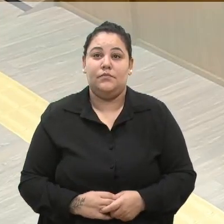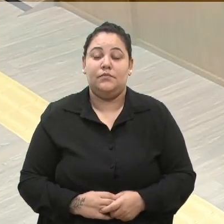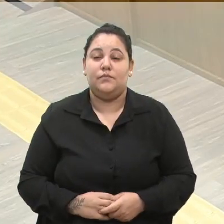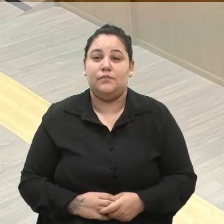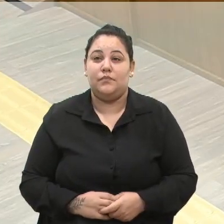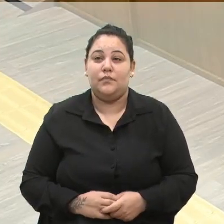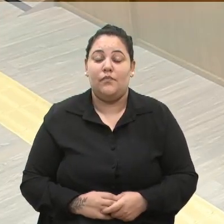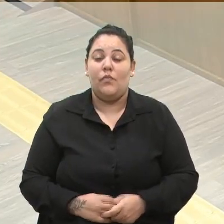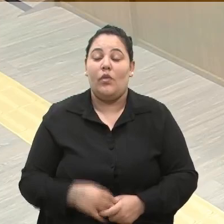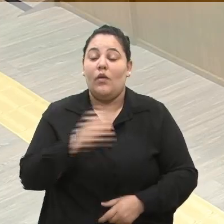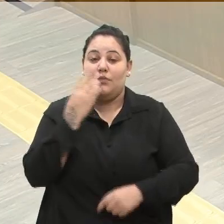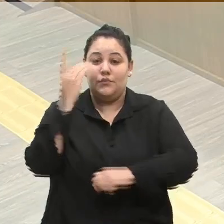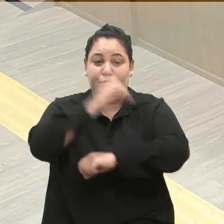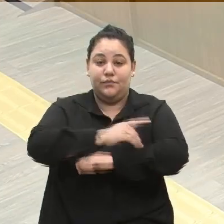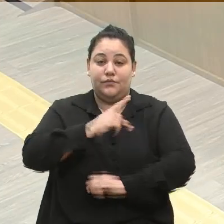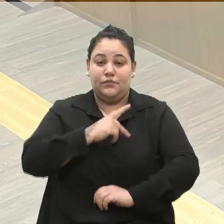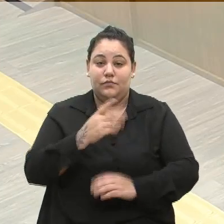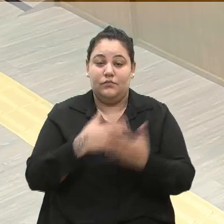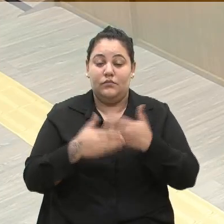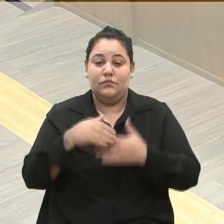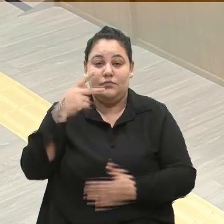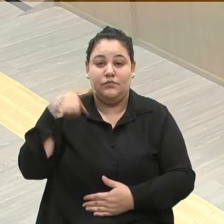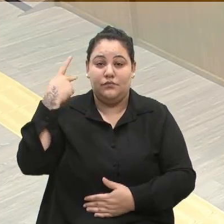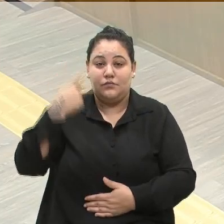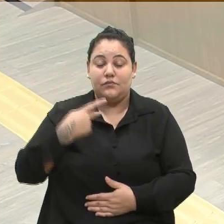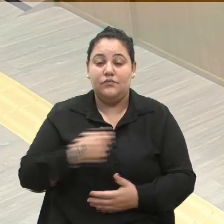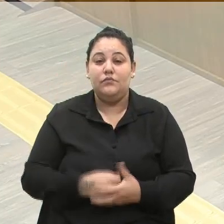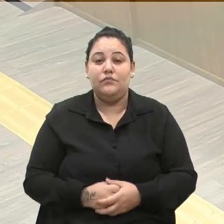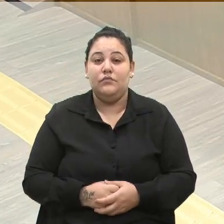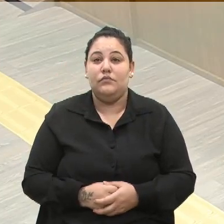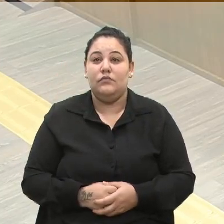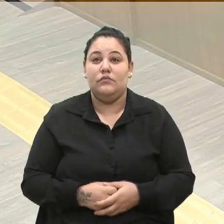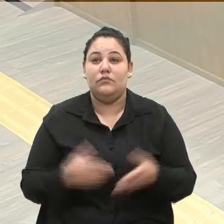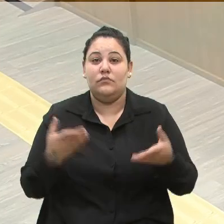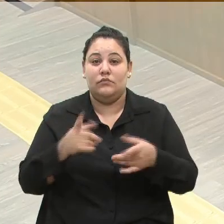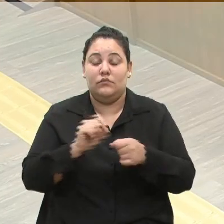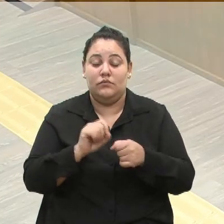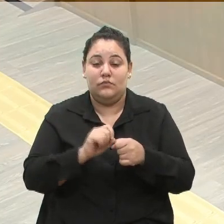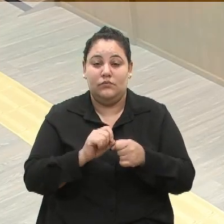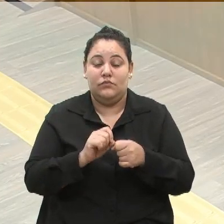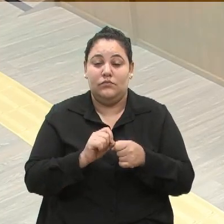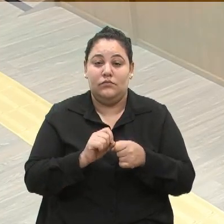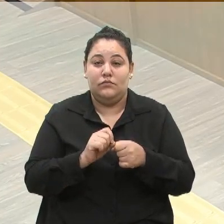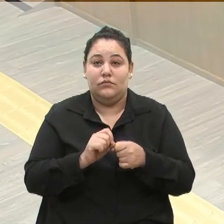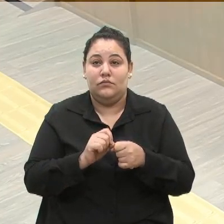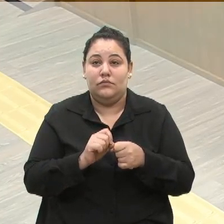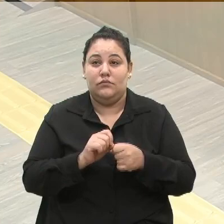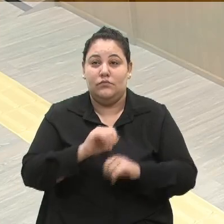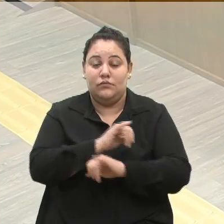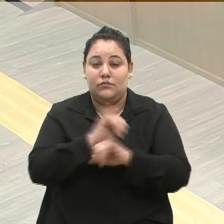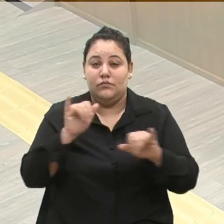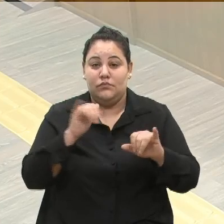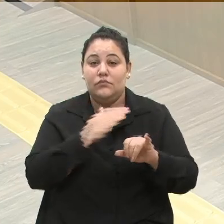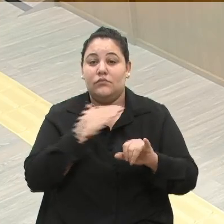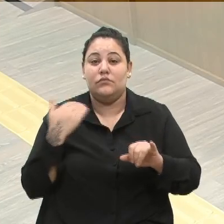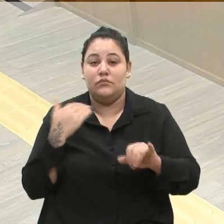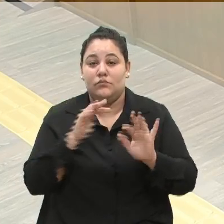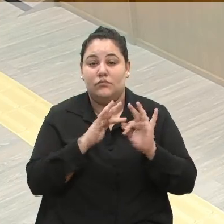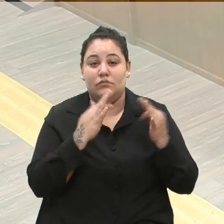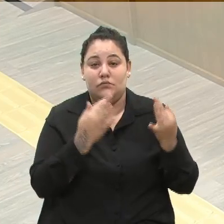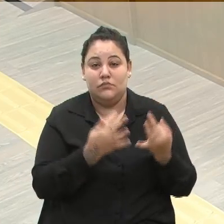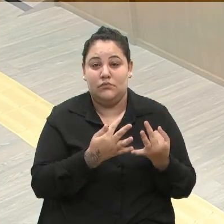Bom dia, senhora presidente, senhoras e senhores vereadores. Hoje faço um voto de pesar aos familiares